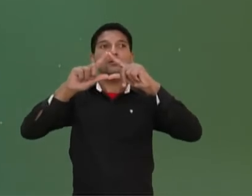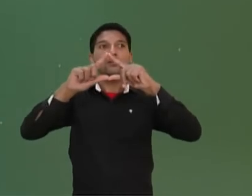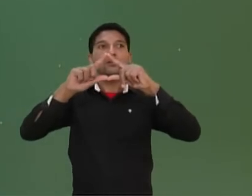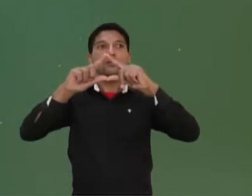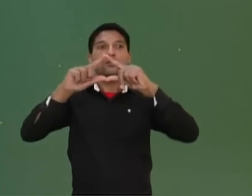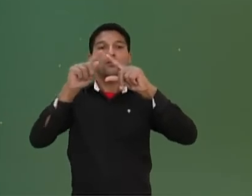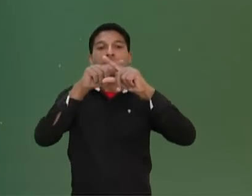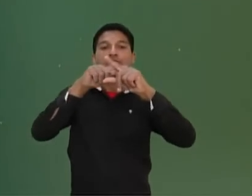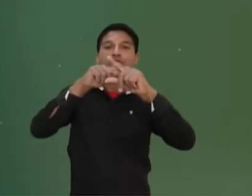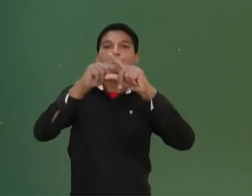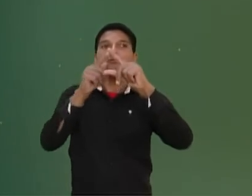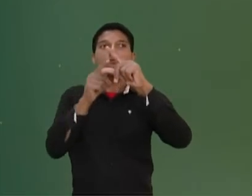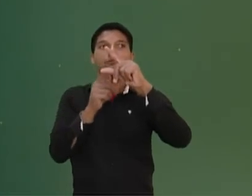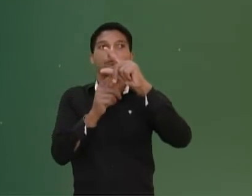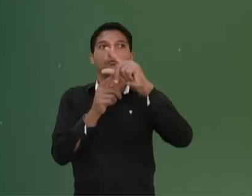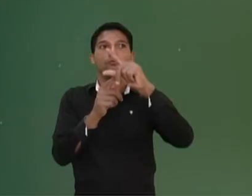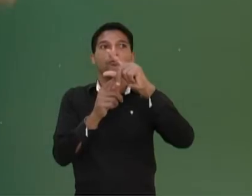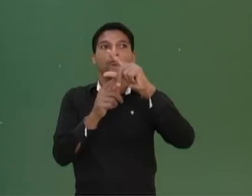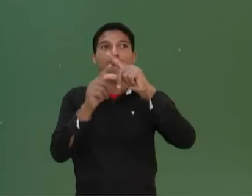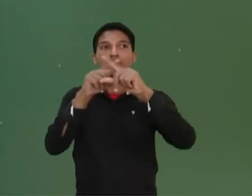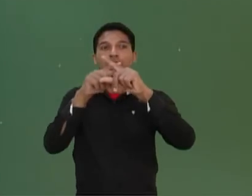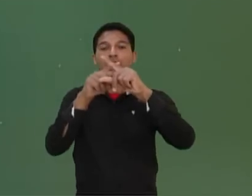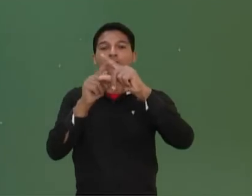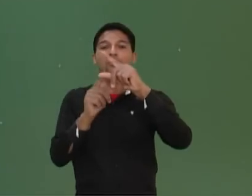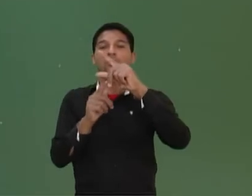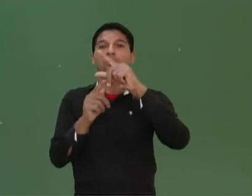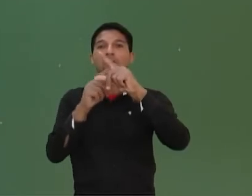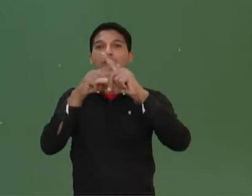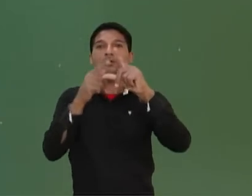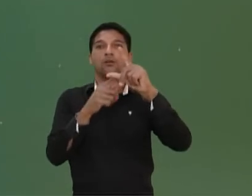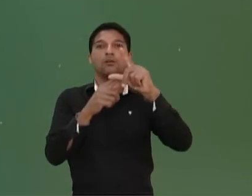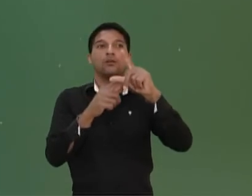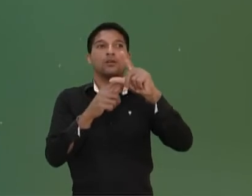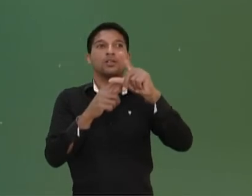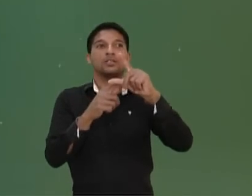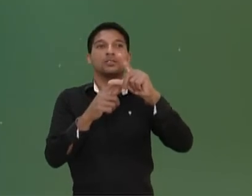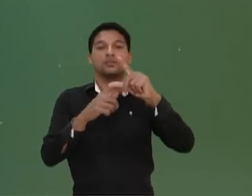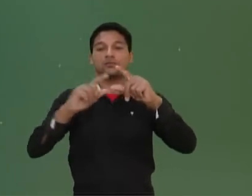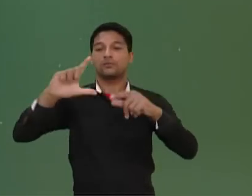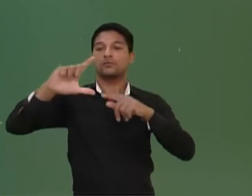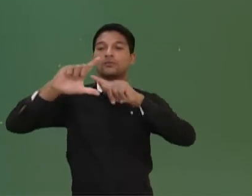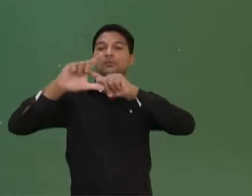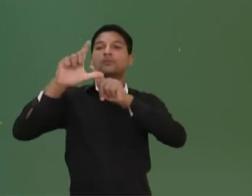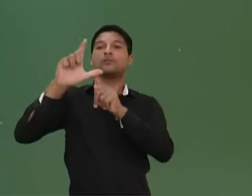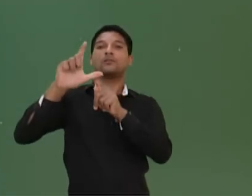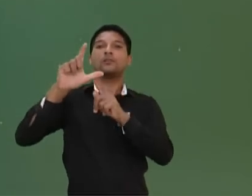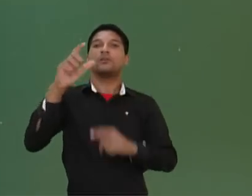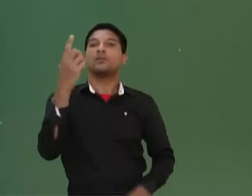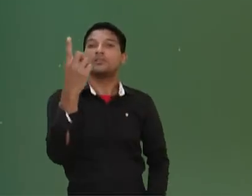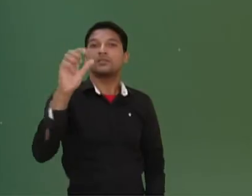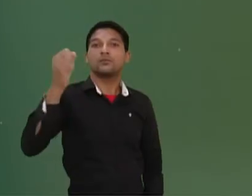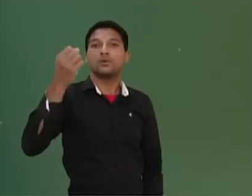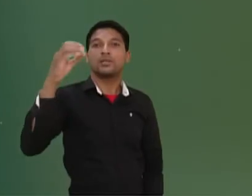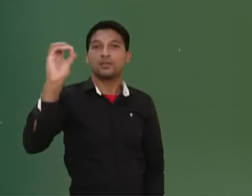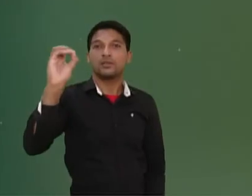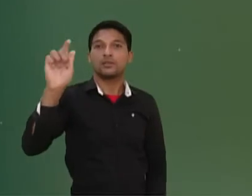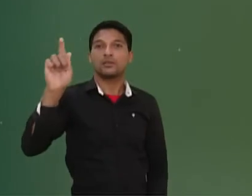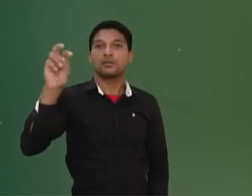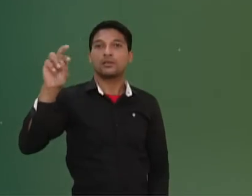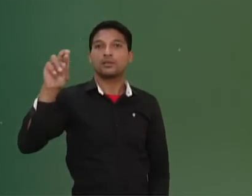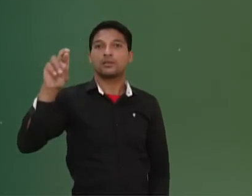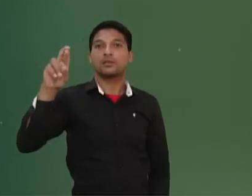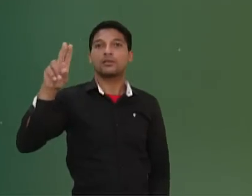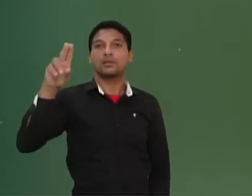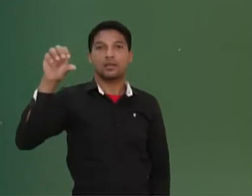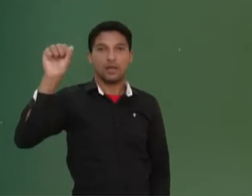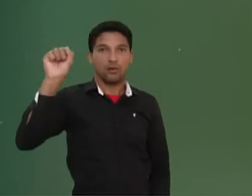Suplementares, ou seja, a soma desse ângulo com esse é 180 graus. Eu já garanti que a medida deles é a mesma. Então, aqui vale x e